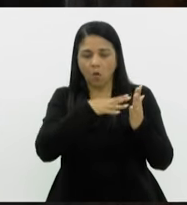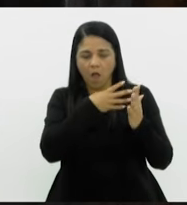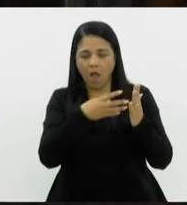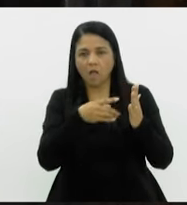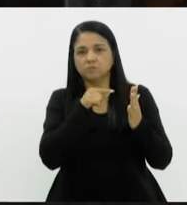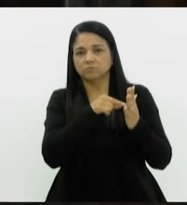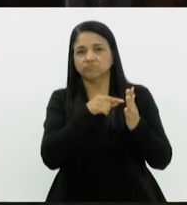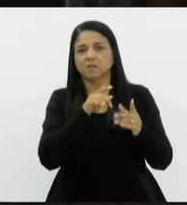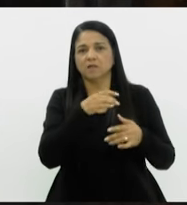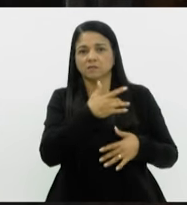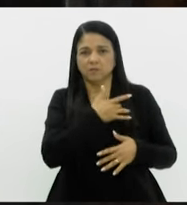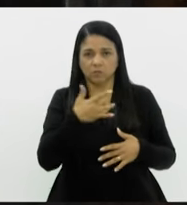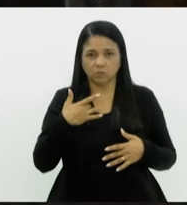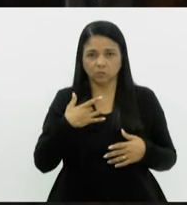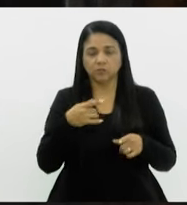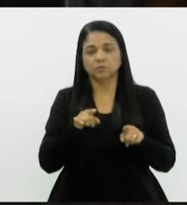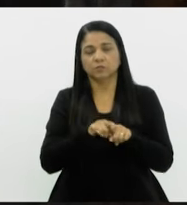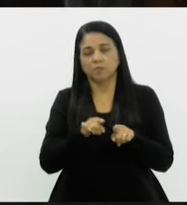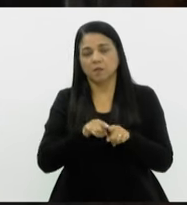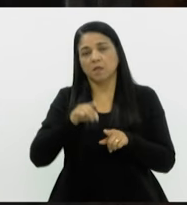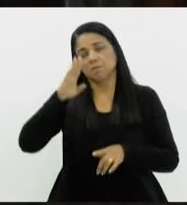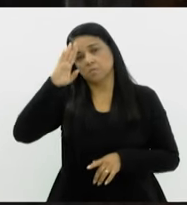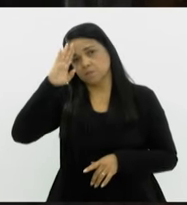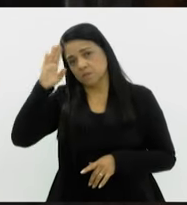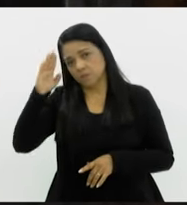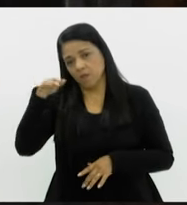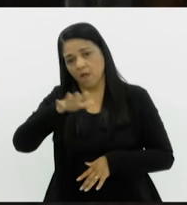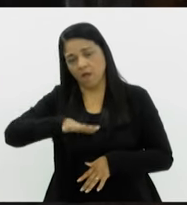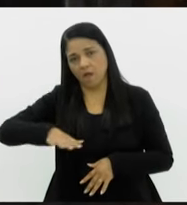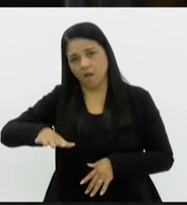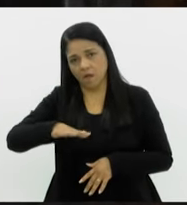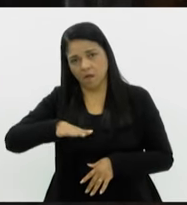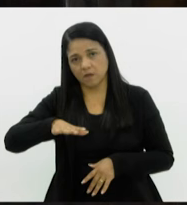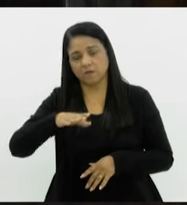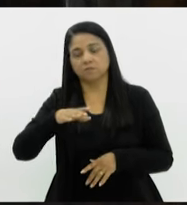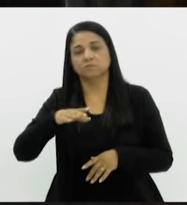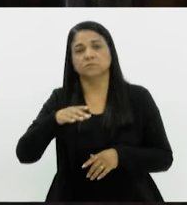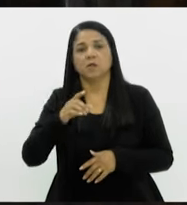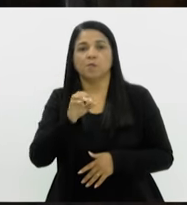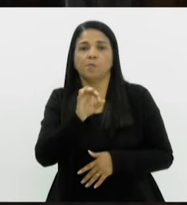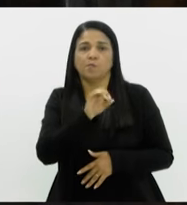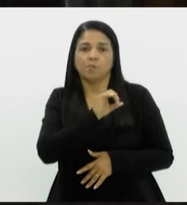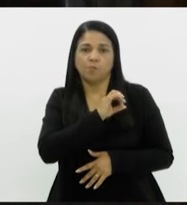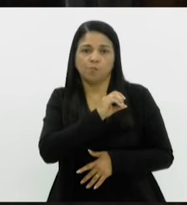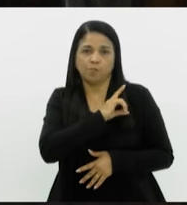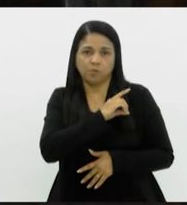da saúde, principalmente na área da Polícia Militar,